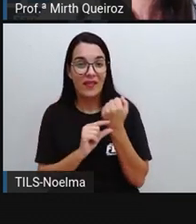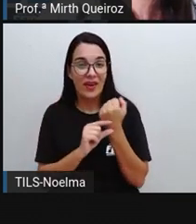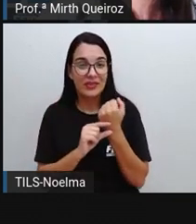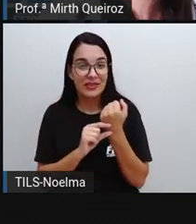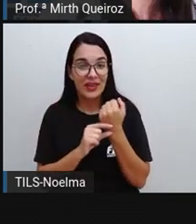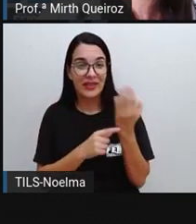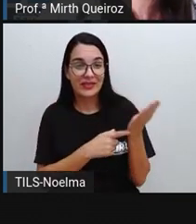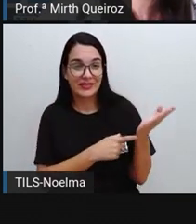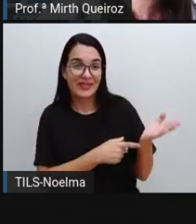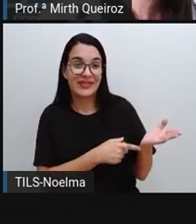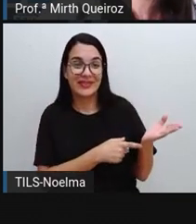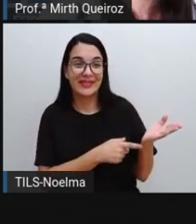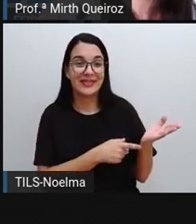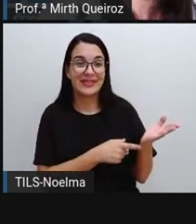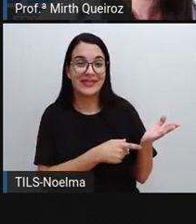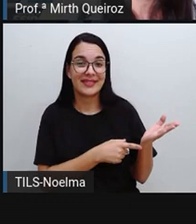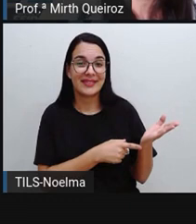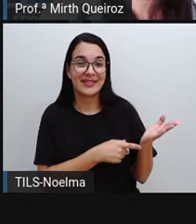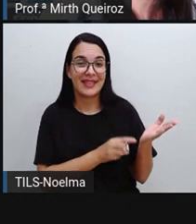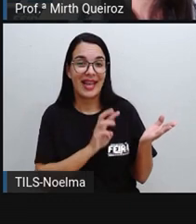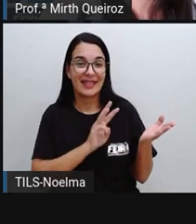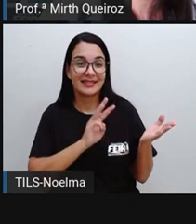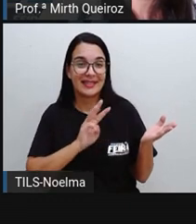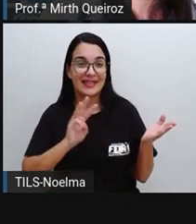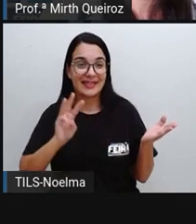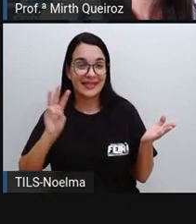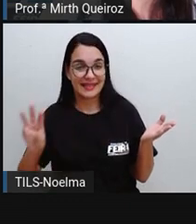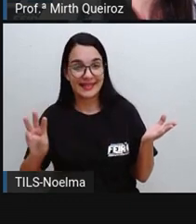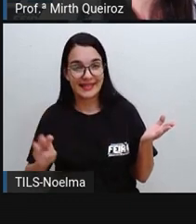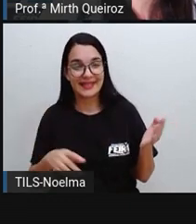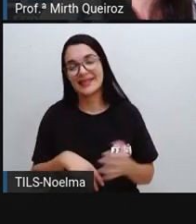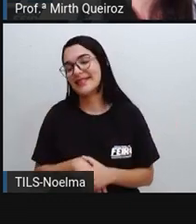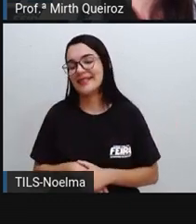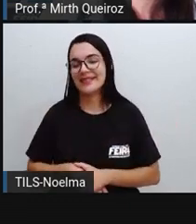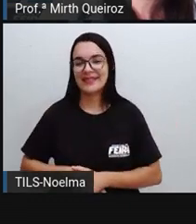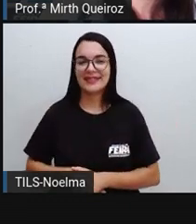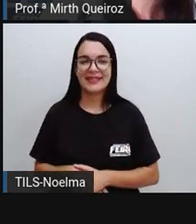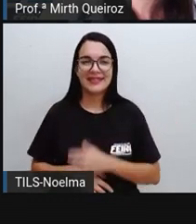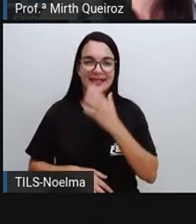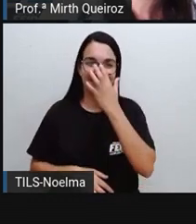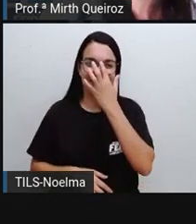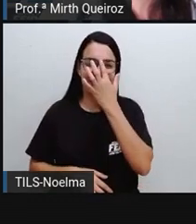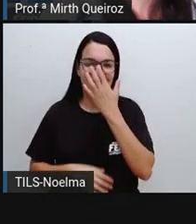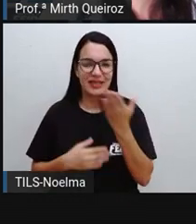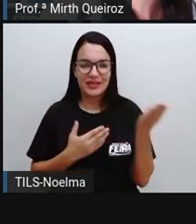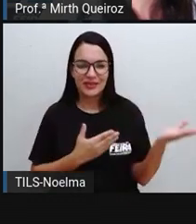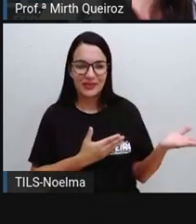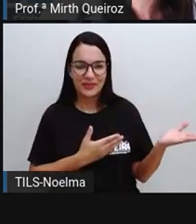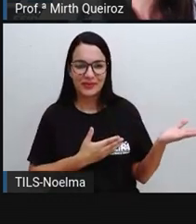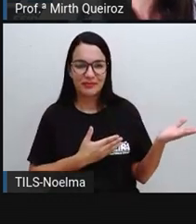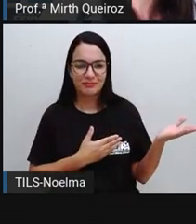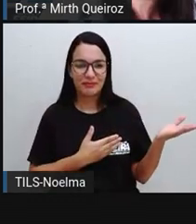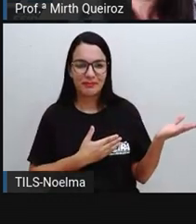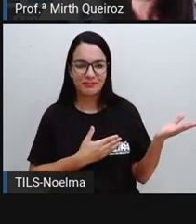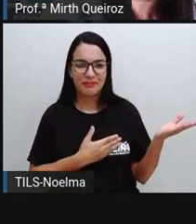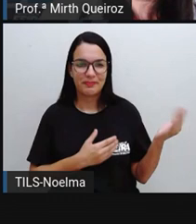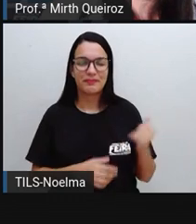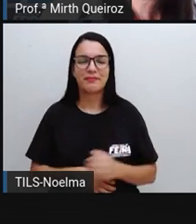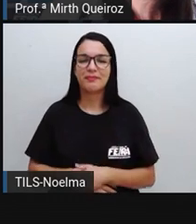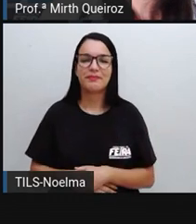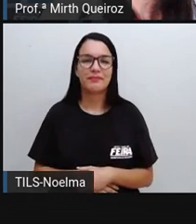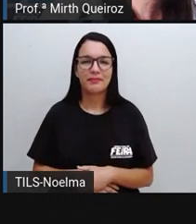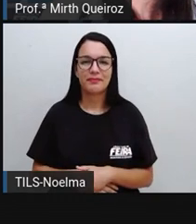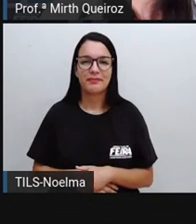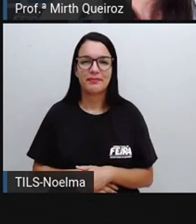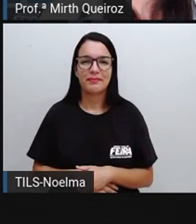em 7 de abril de 2016. A fonte é o site aí, Ciências Hoje das Crianças.